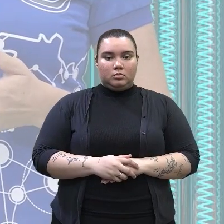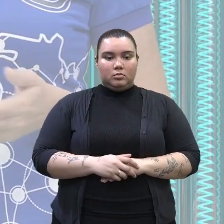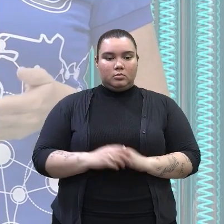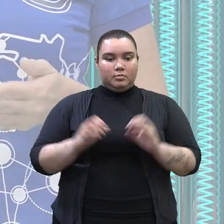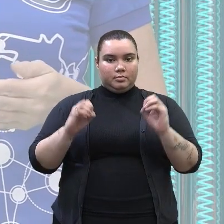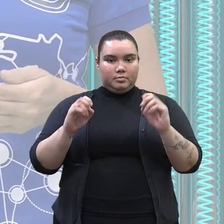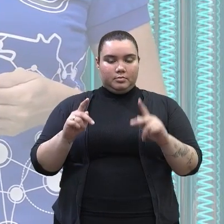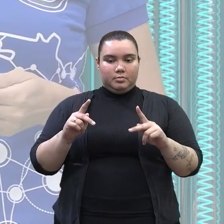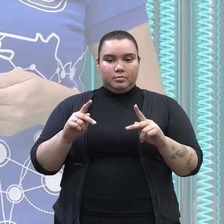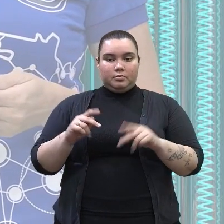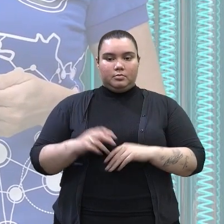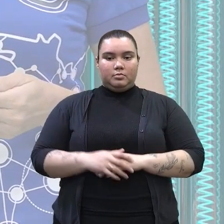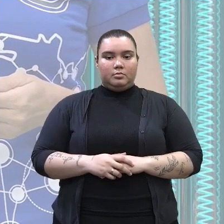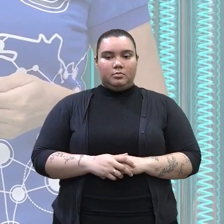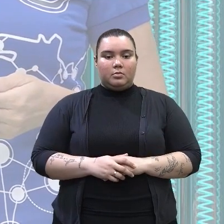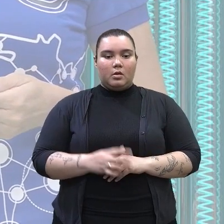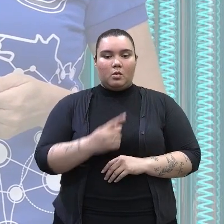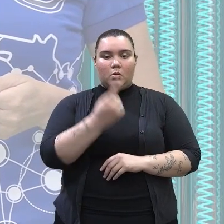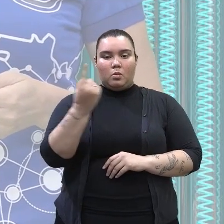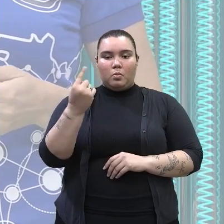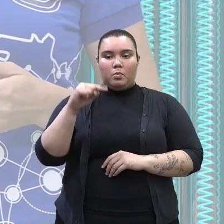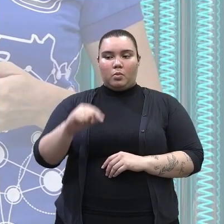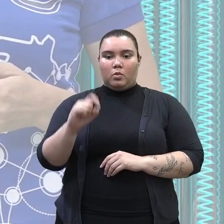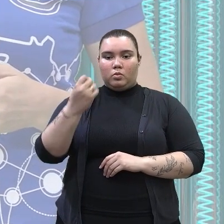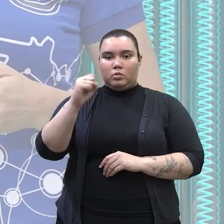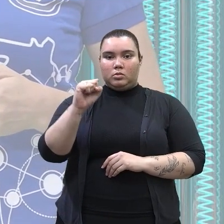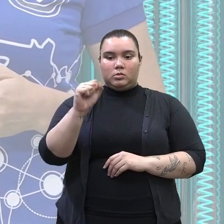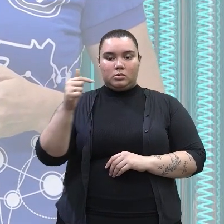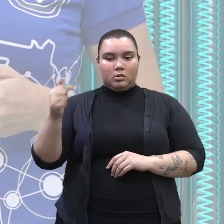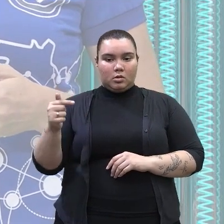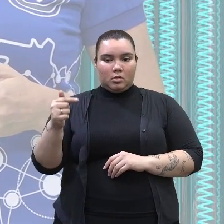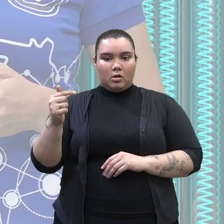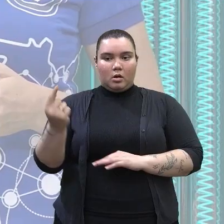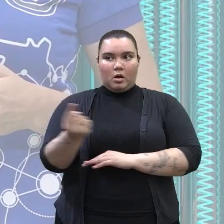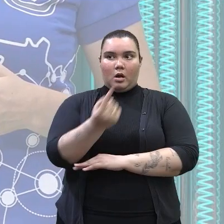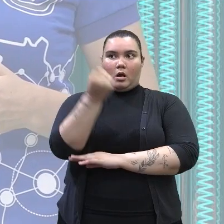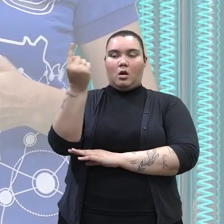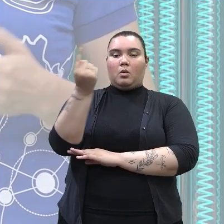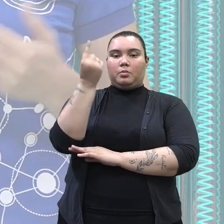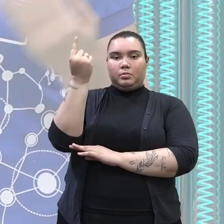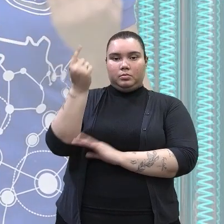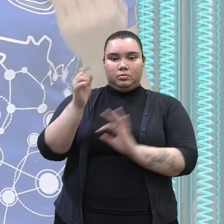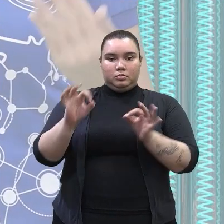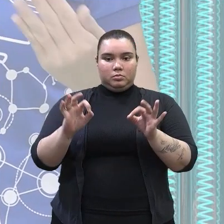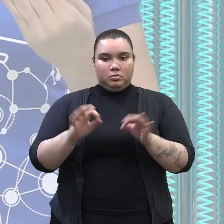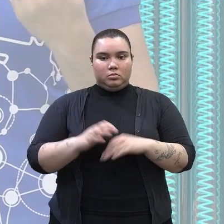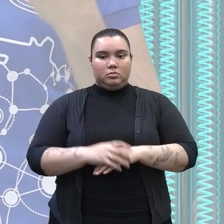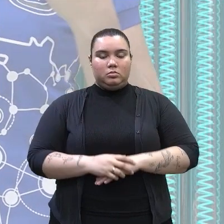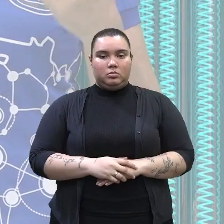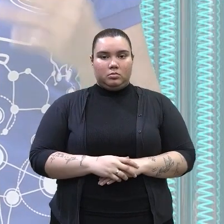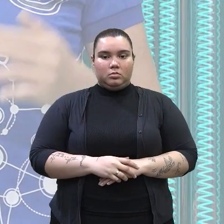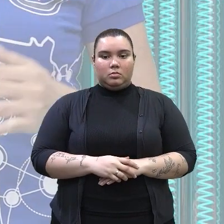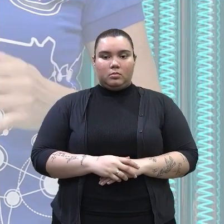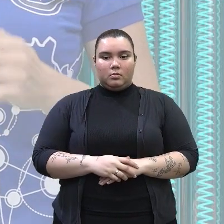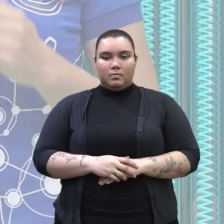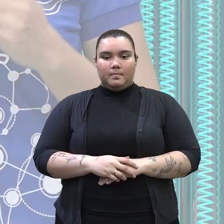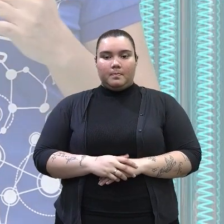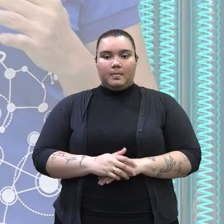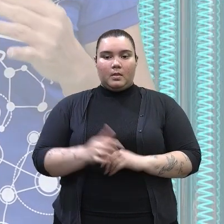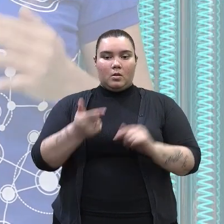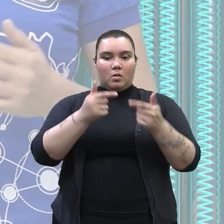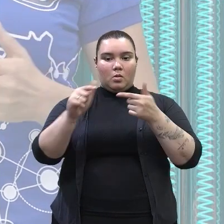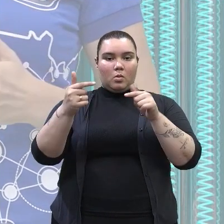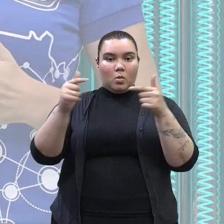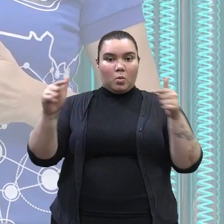ok? Então, ele é 1,87 m, né? É a altura dele. Então, ele é o mais alto dentre todos os